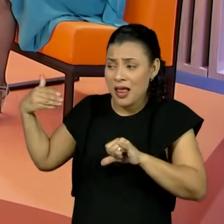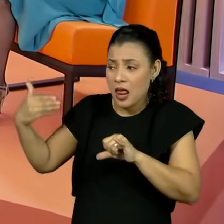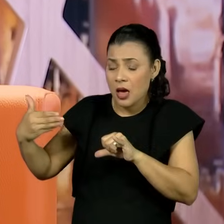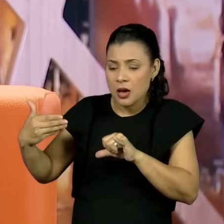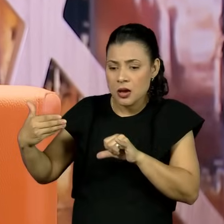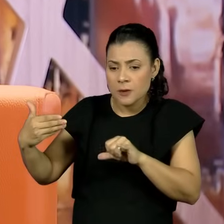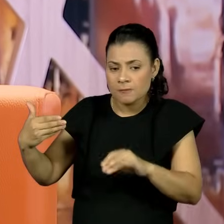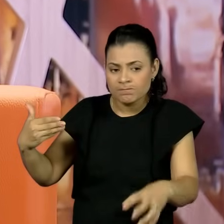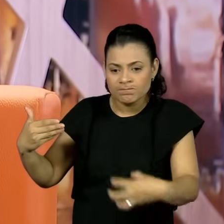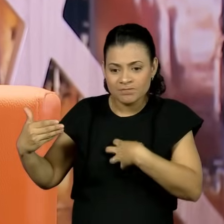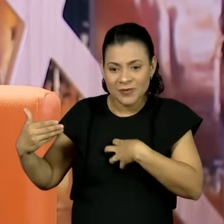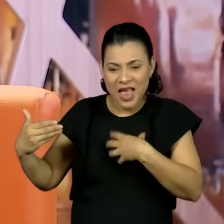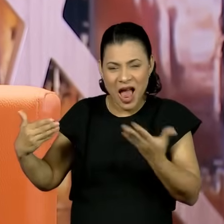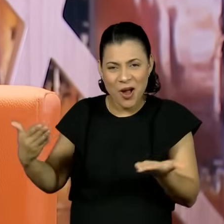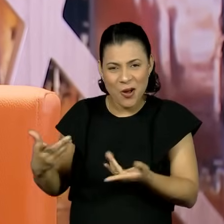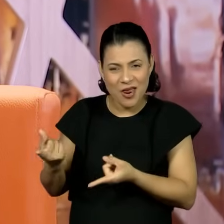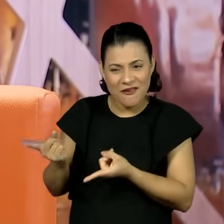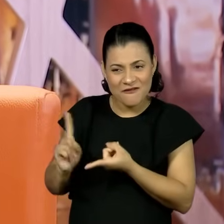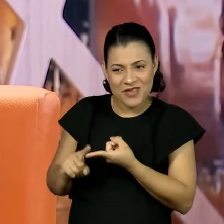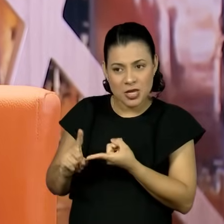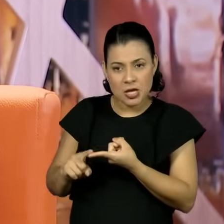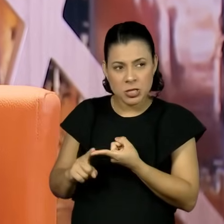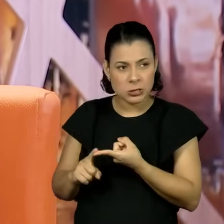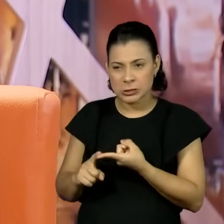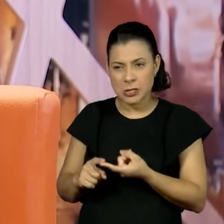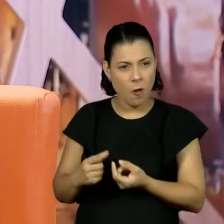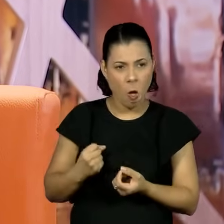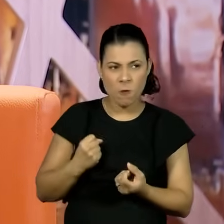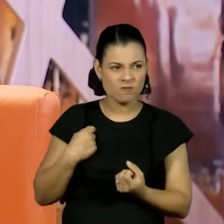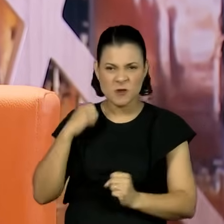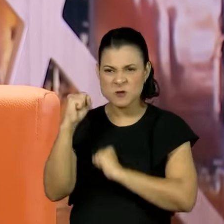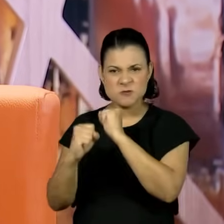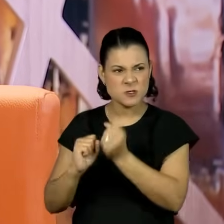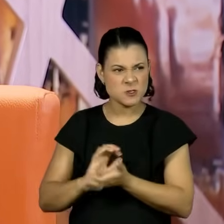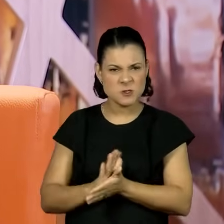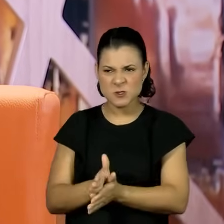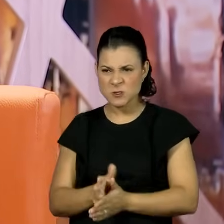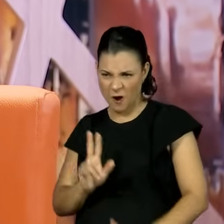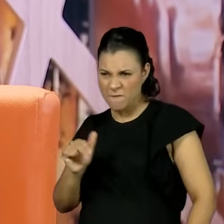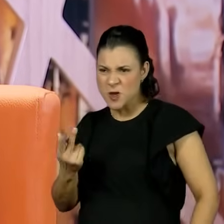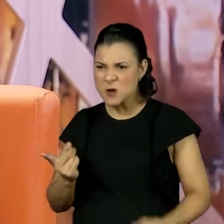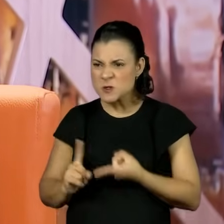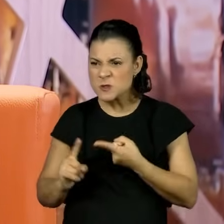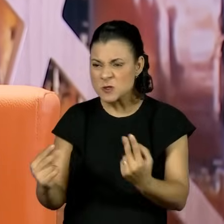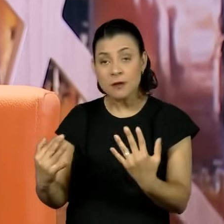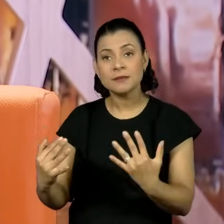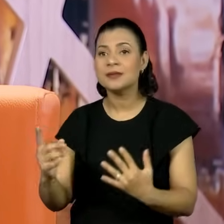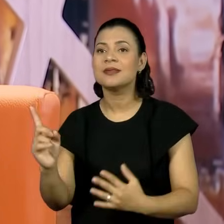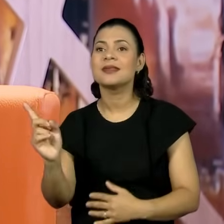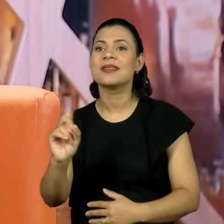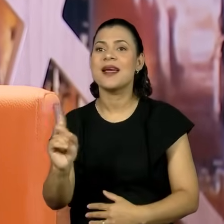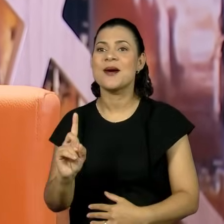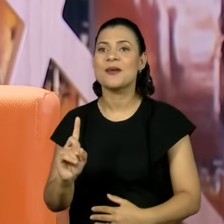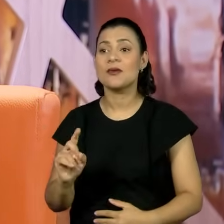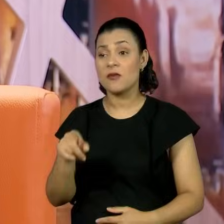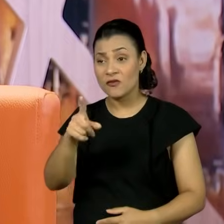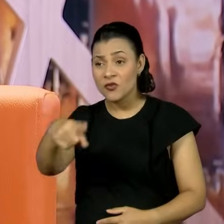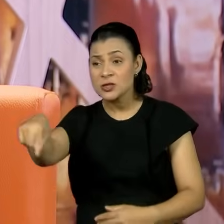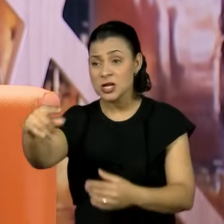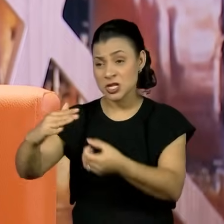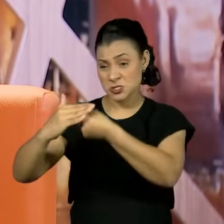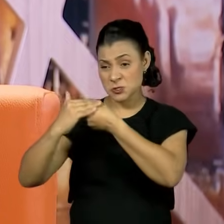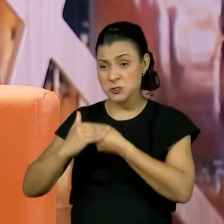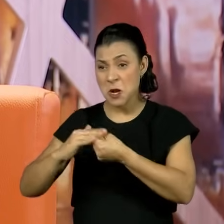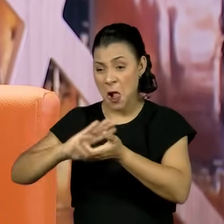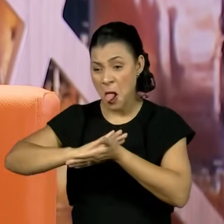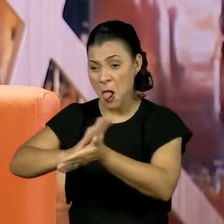vingança, repito, não é o sangue nos olhos, a gente vai matar Não. todo mundo. É dizer assim, a gente relabora o que vocês fizeram com a gente